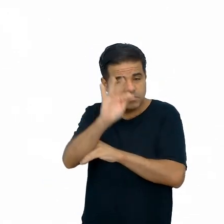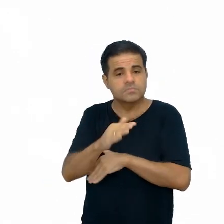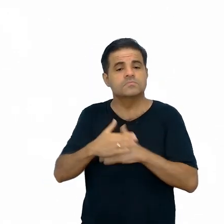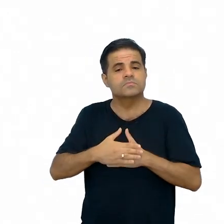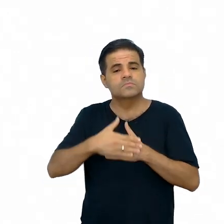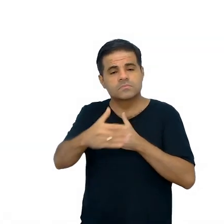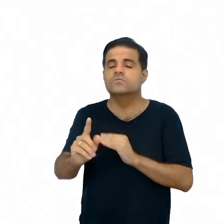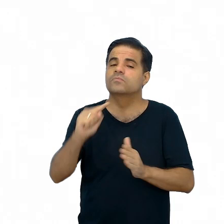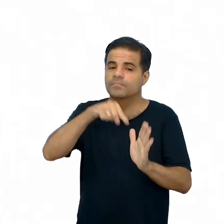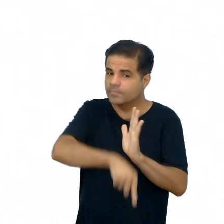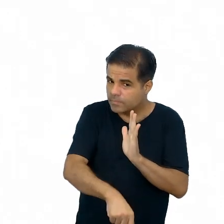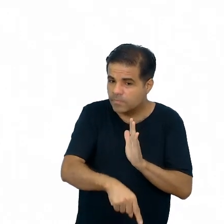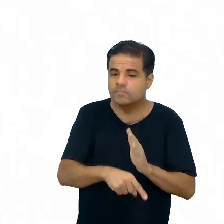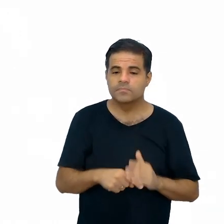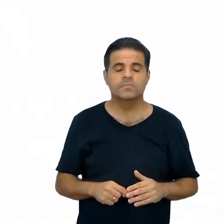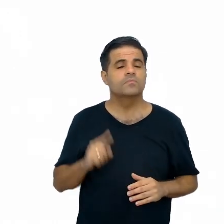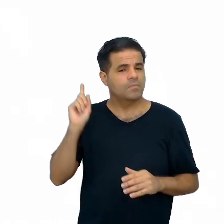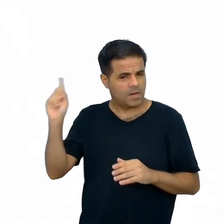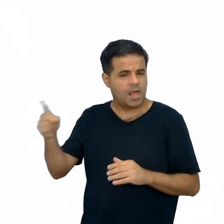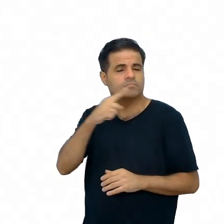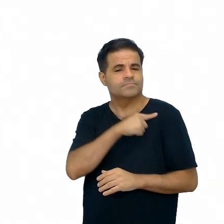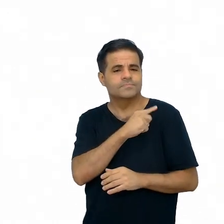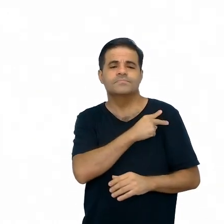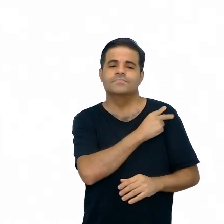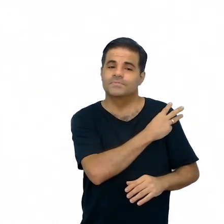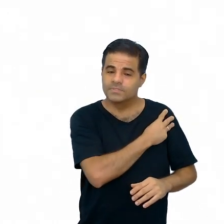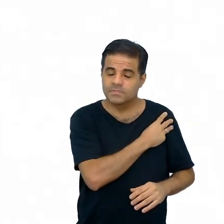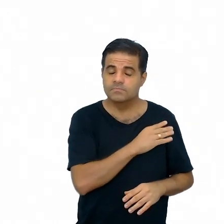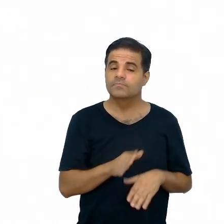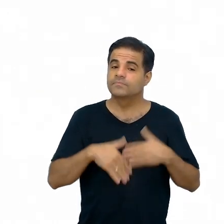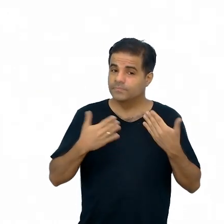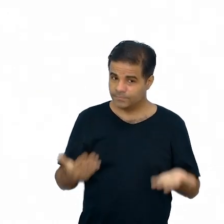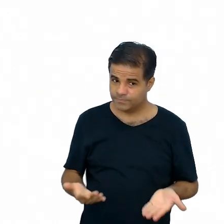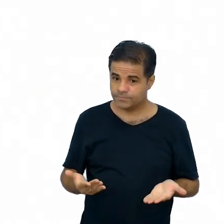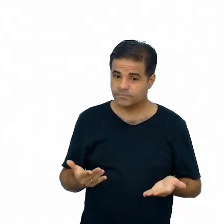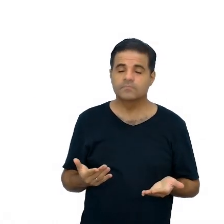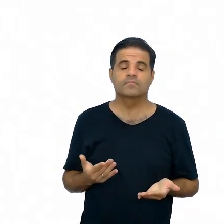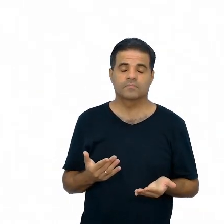um aprofundamento lá no ensino médio, assim que